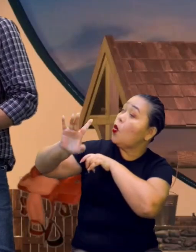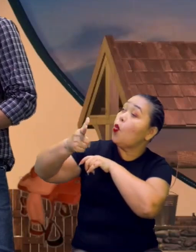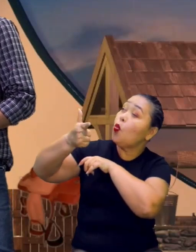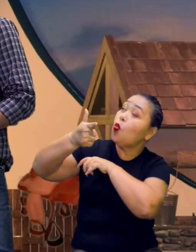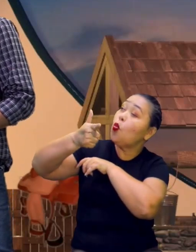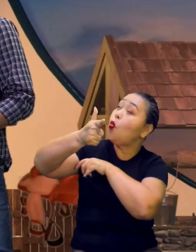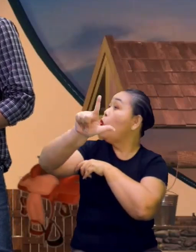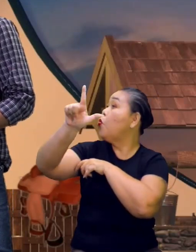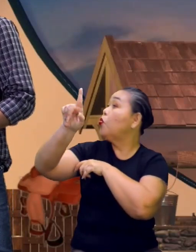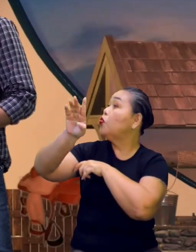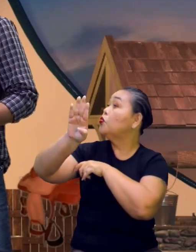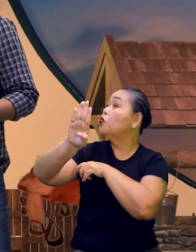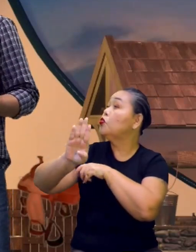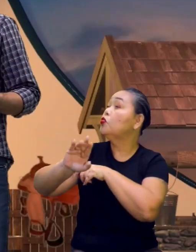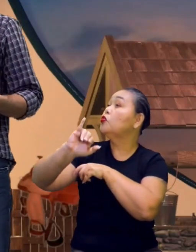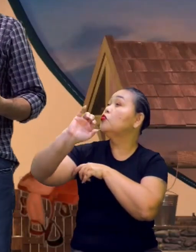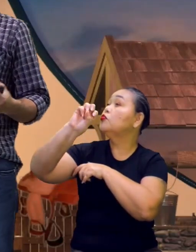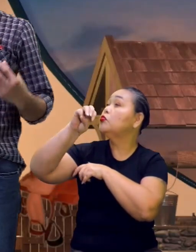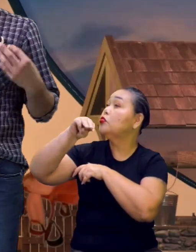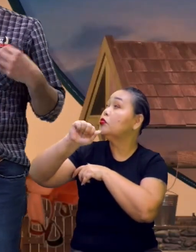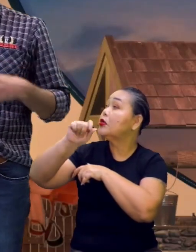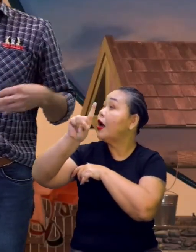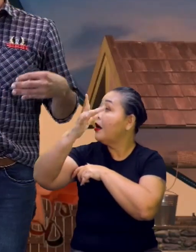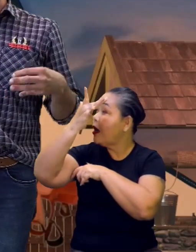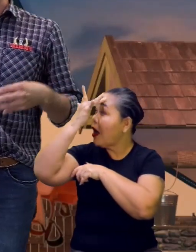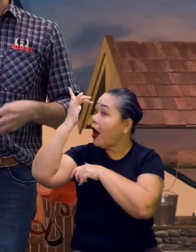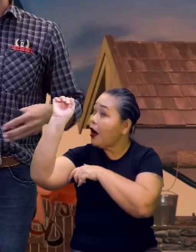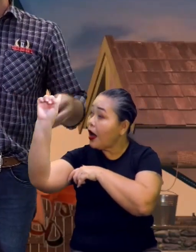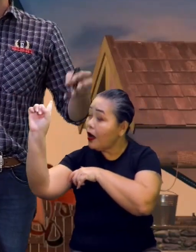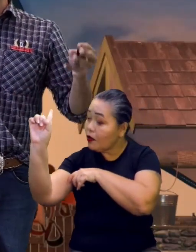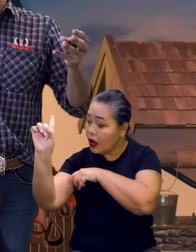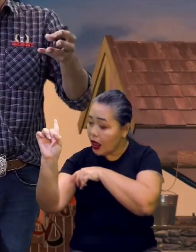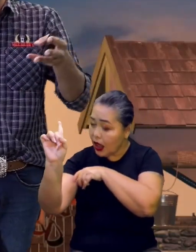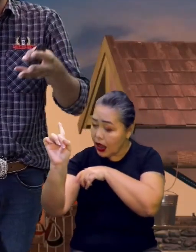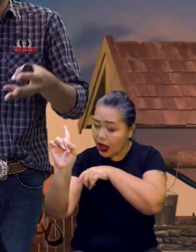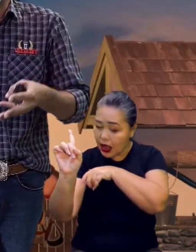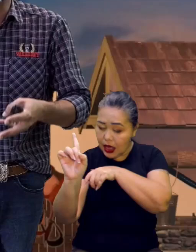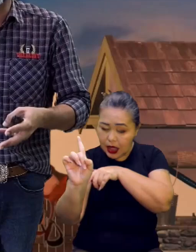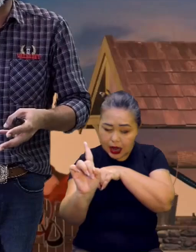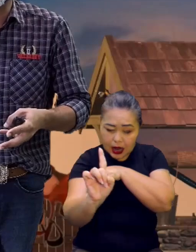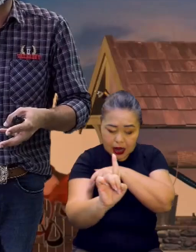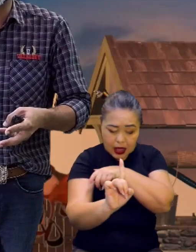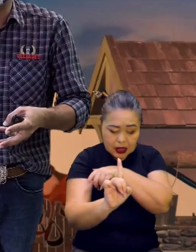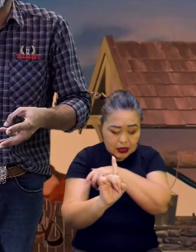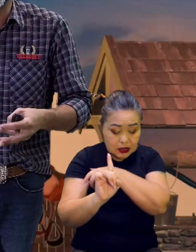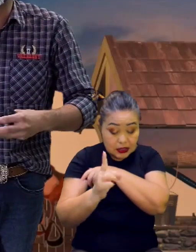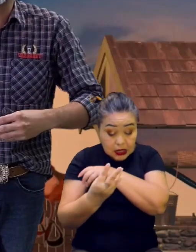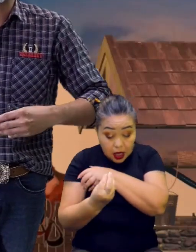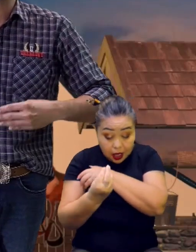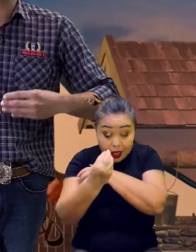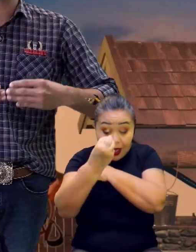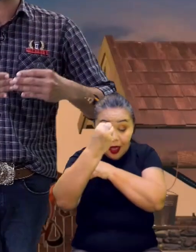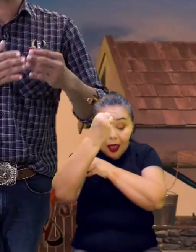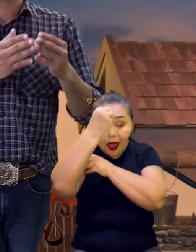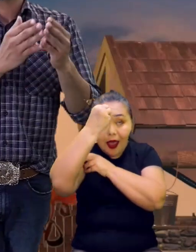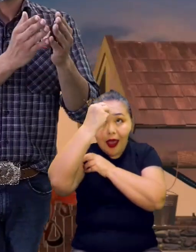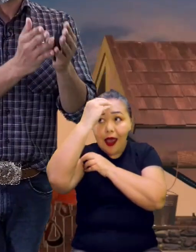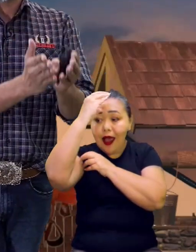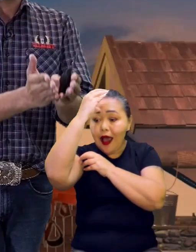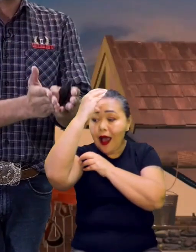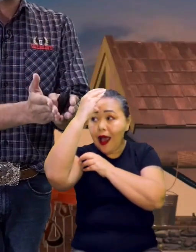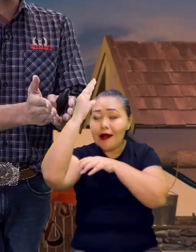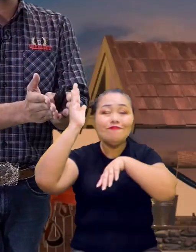biomas. Esses imigrantes trouxeram com eles uma carga de conhecimento da